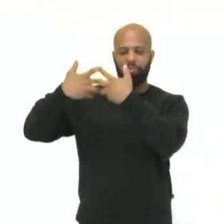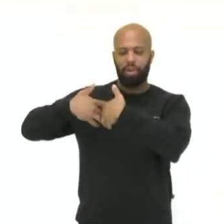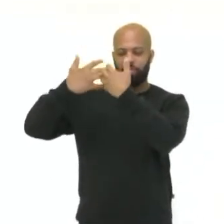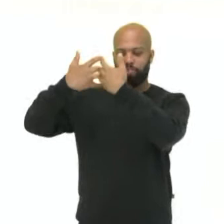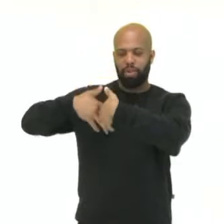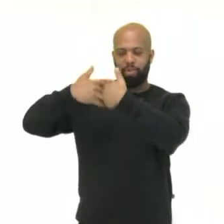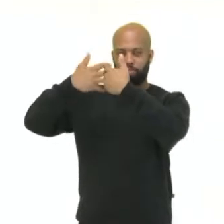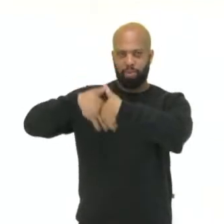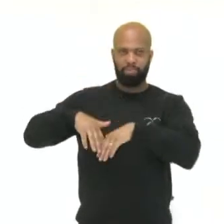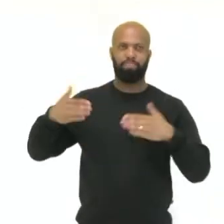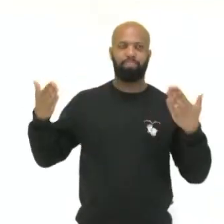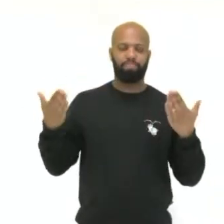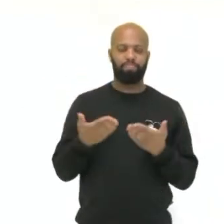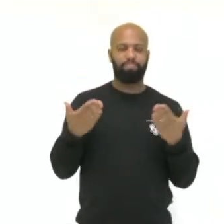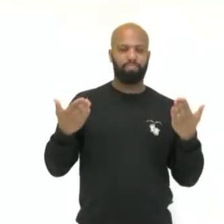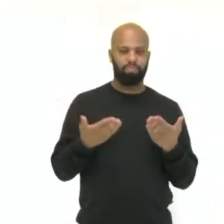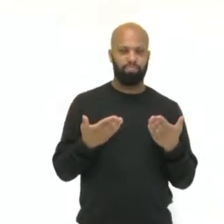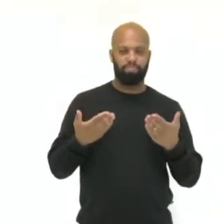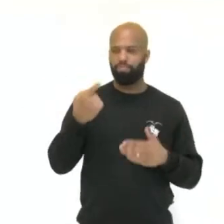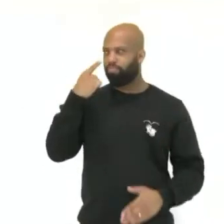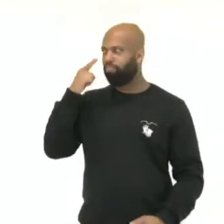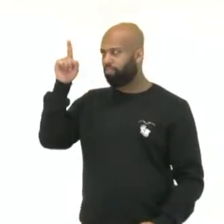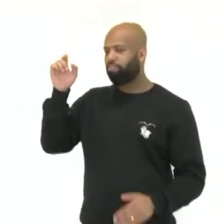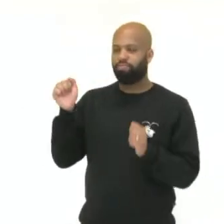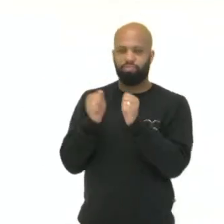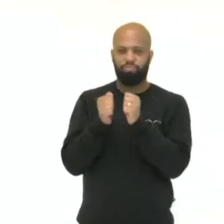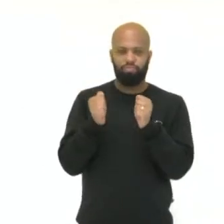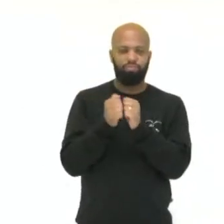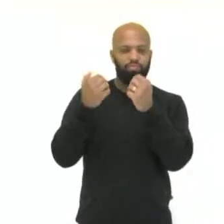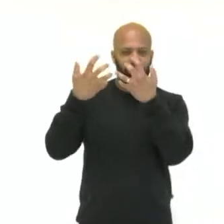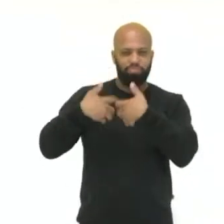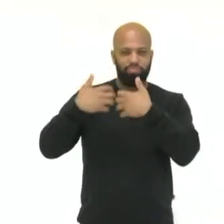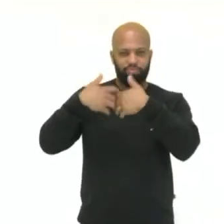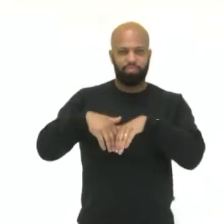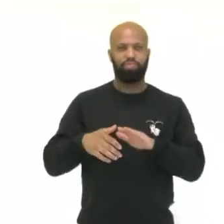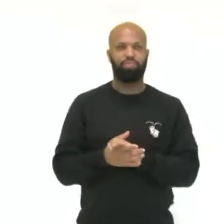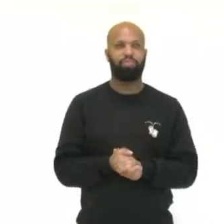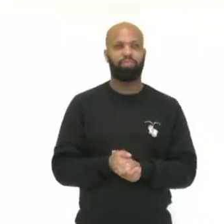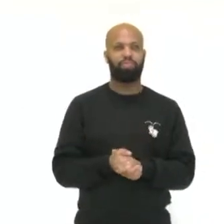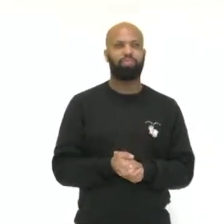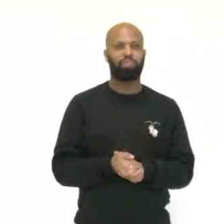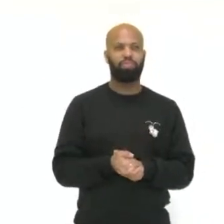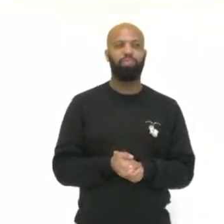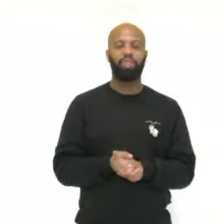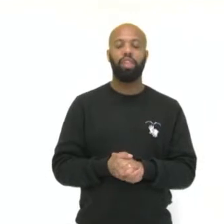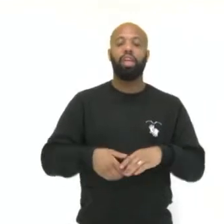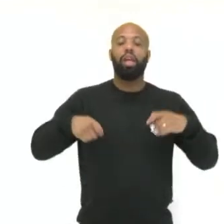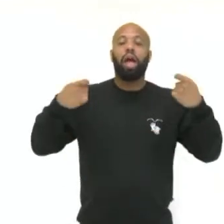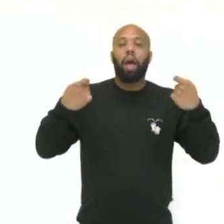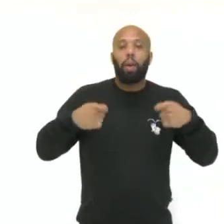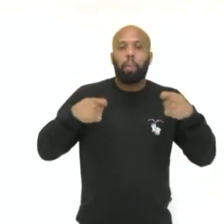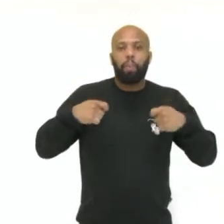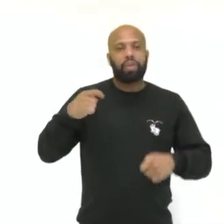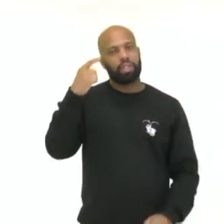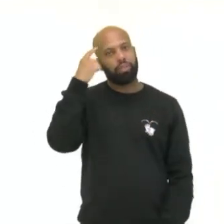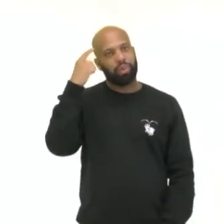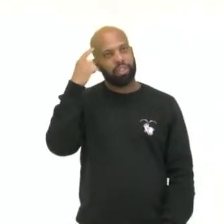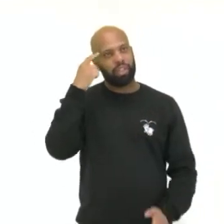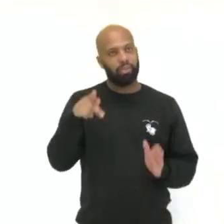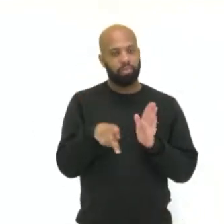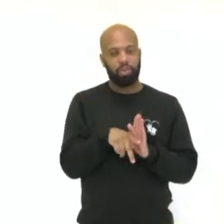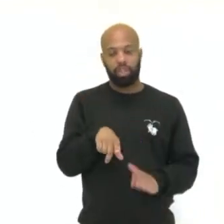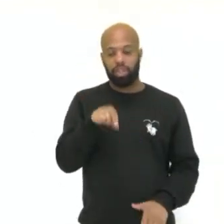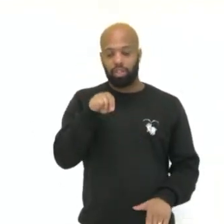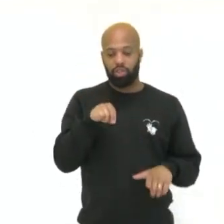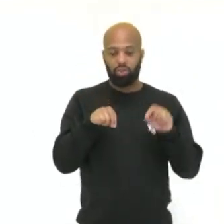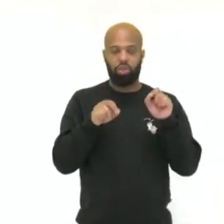Uma reflexão aqui, eu quero que você venha e faça comigo aqui, reflita, será que é preciso pensar na seleção de palavras quando